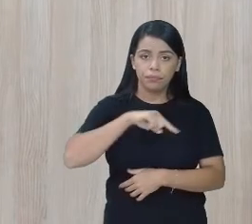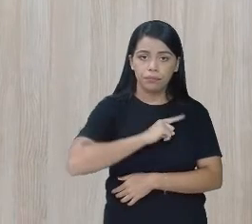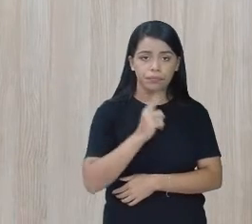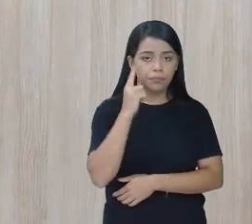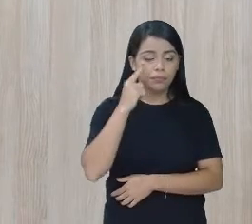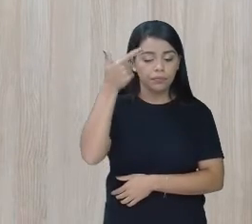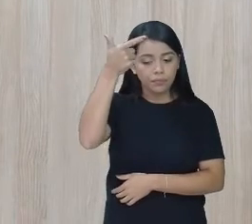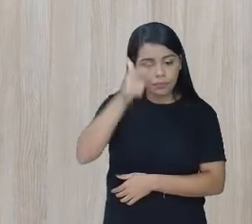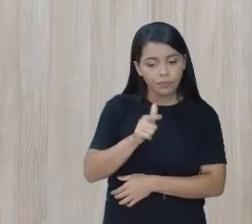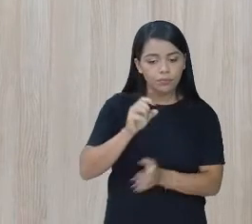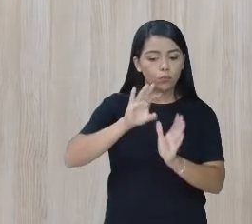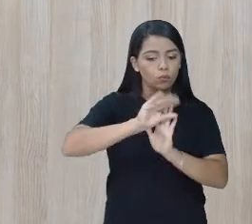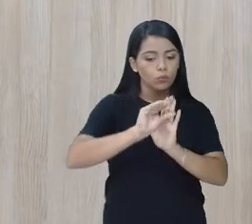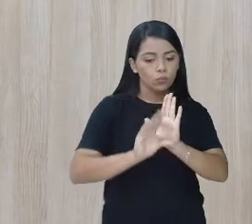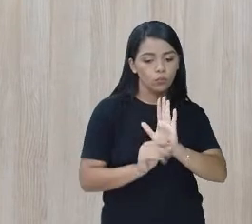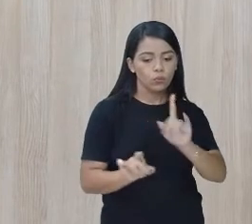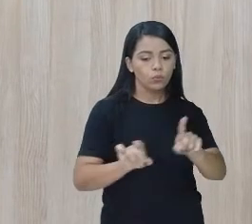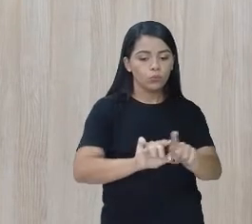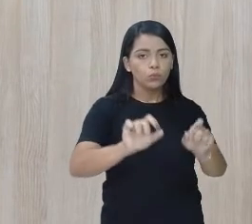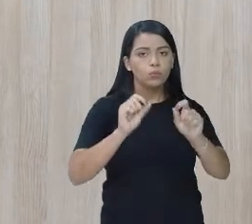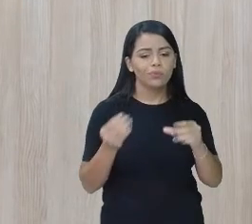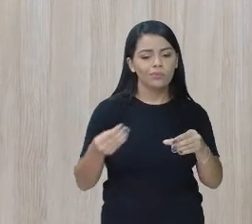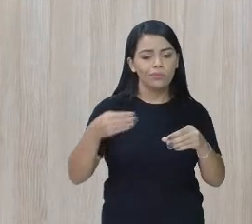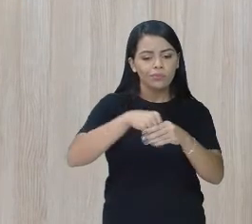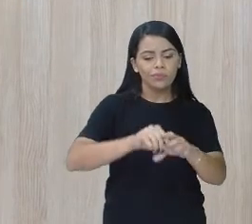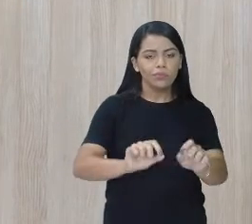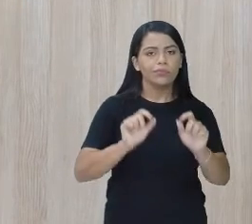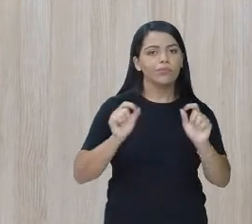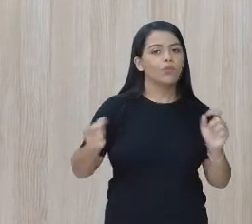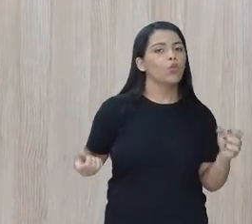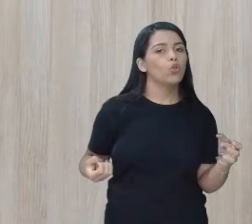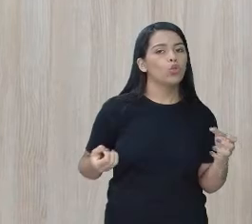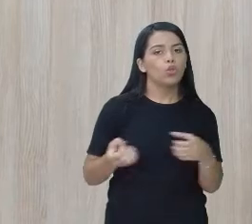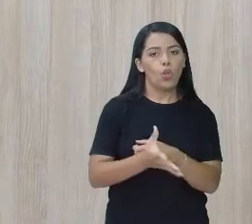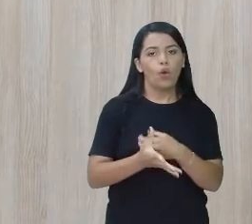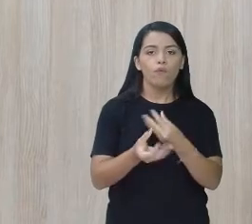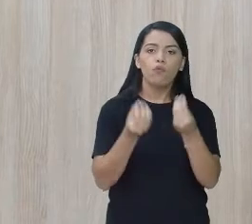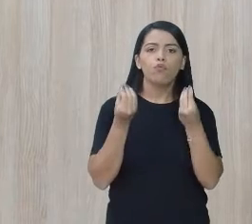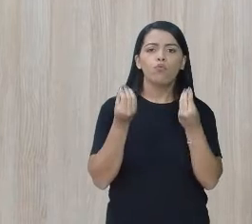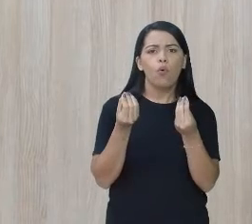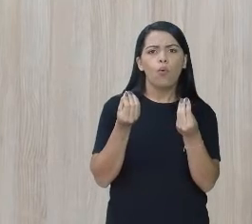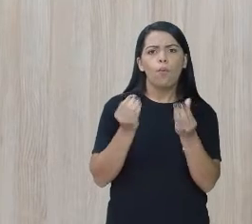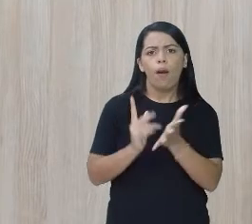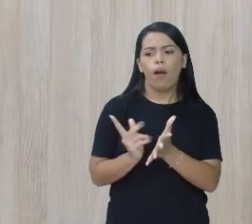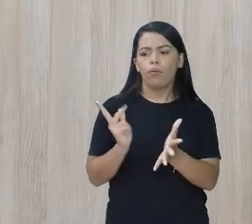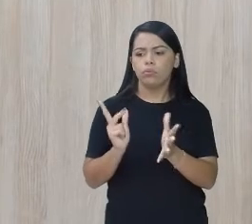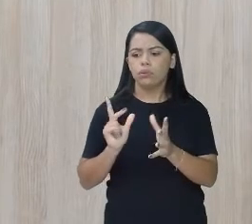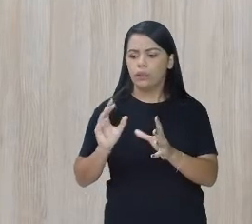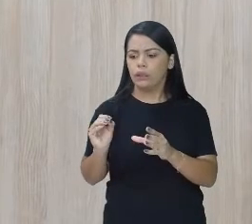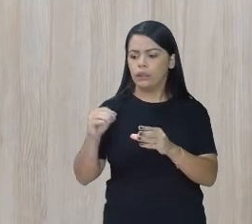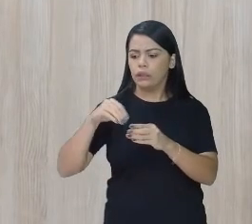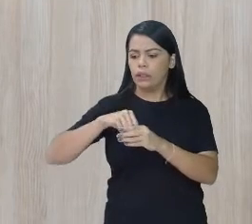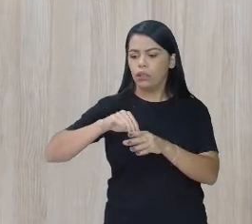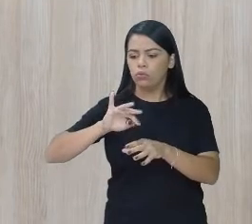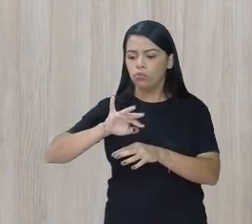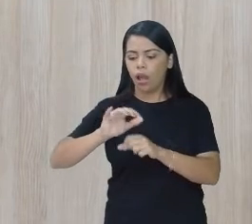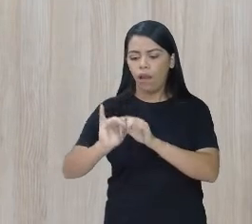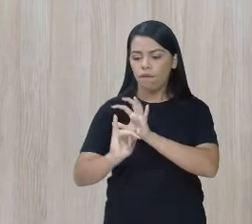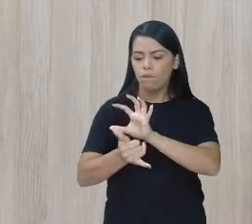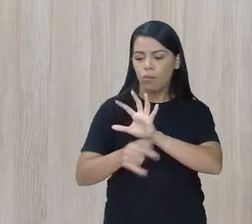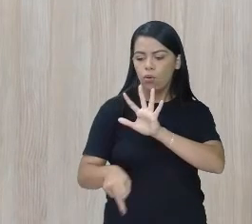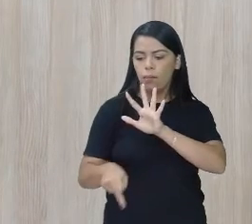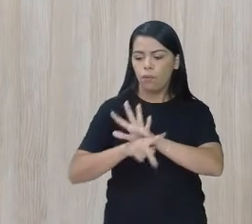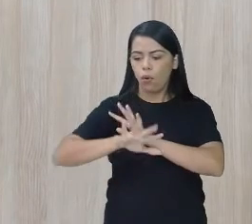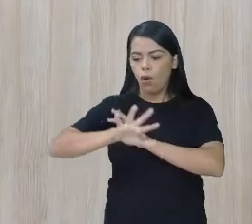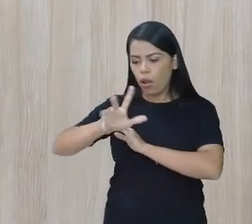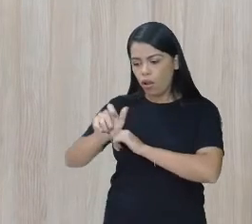esse conteúdo e também inserir um novo, ou seja, como é que seriam as fábulas africanas. Será que vocês já tiveram